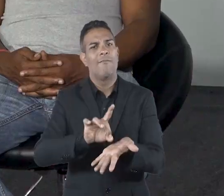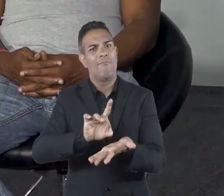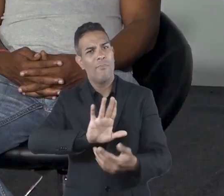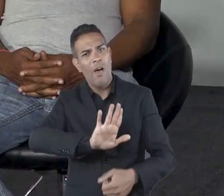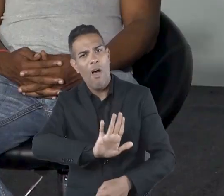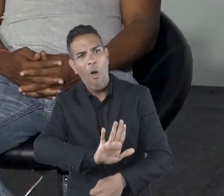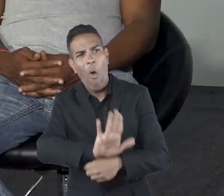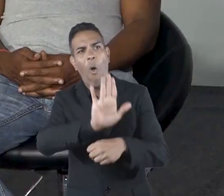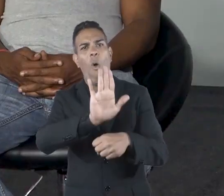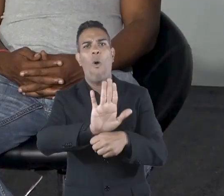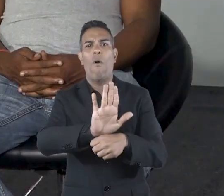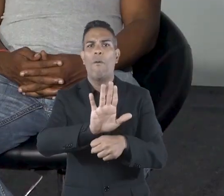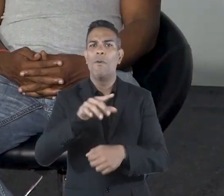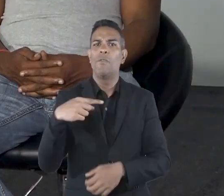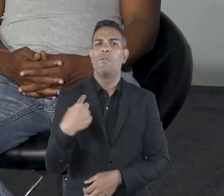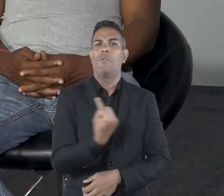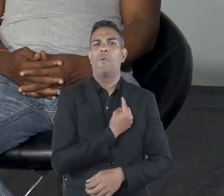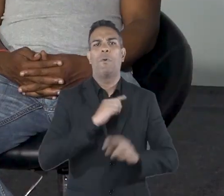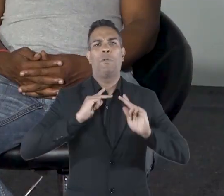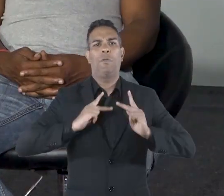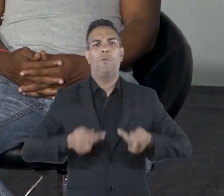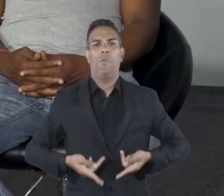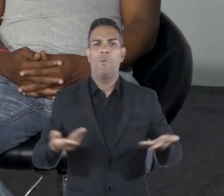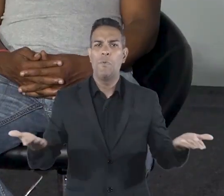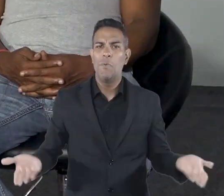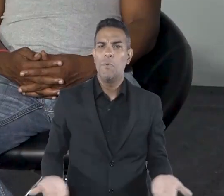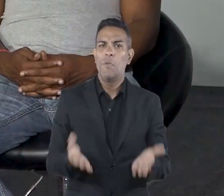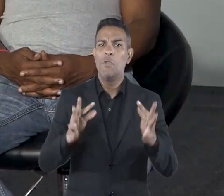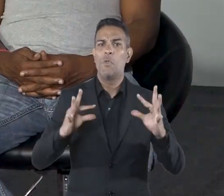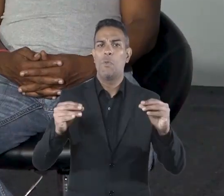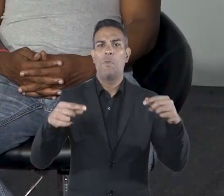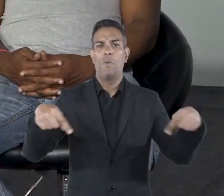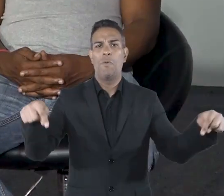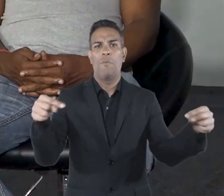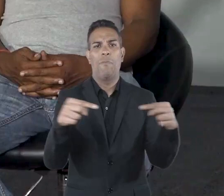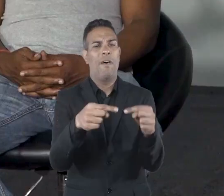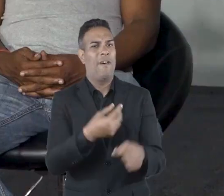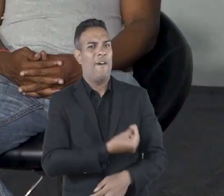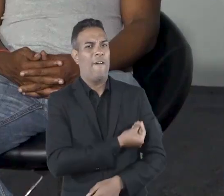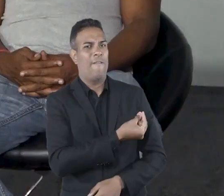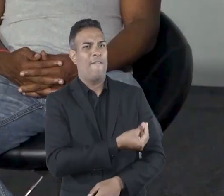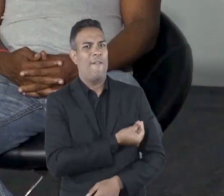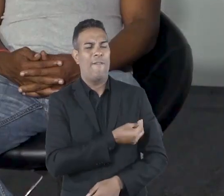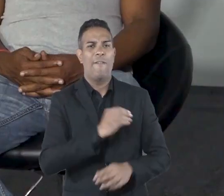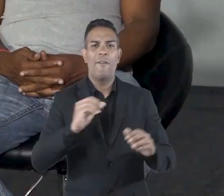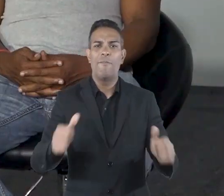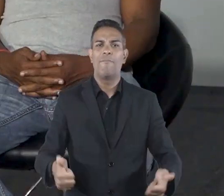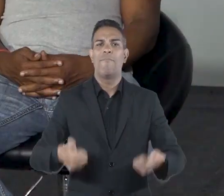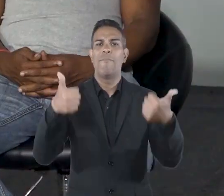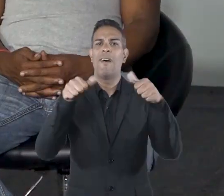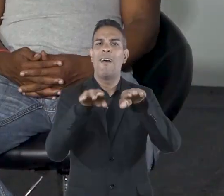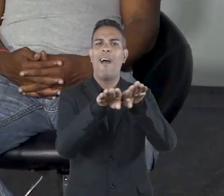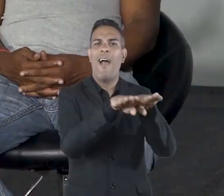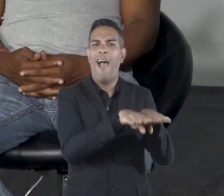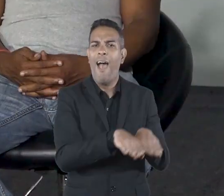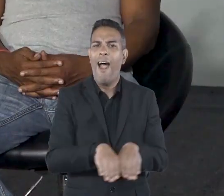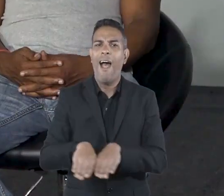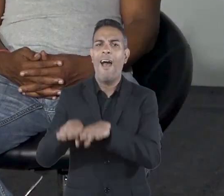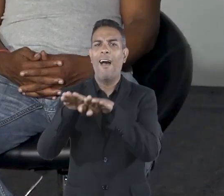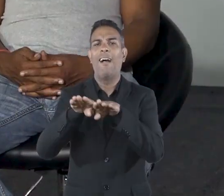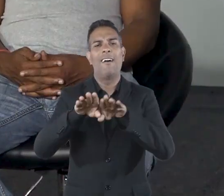podem partir para a ação e realmente contribuir com os seres humanos, contribuir com a nossa